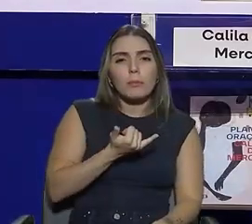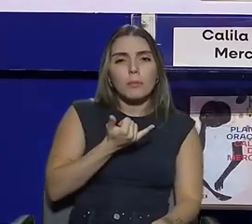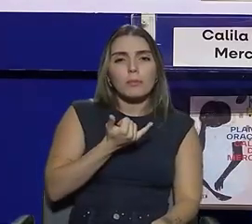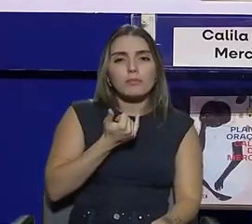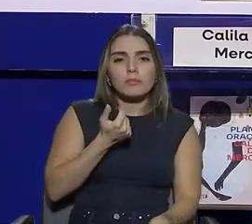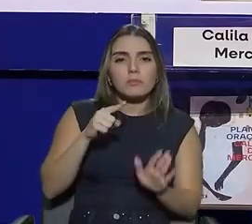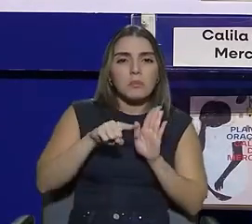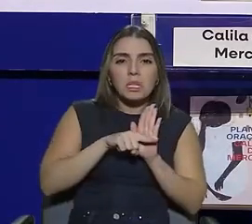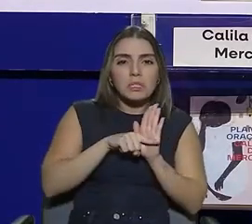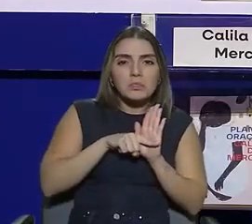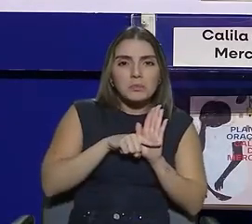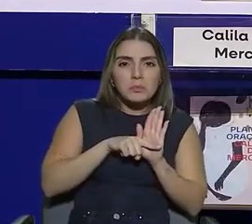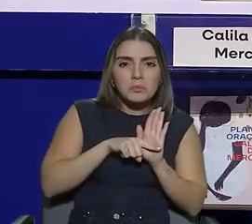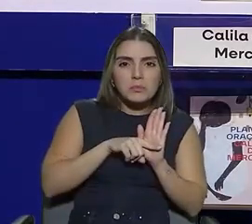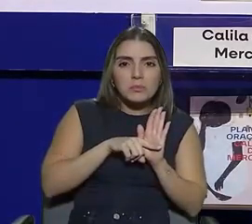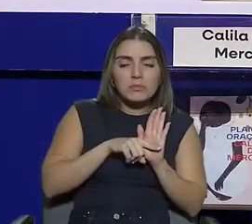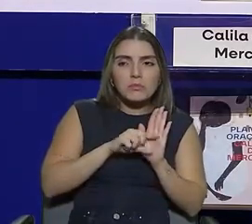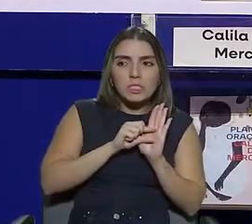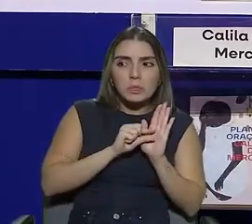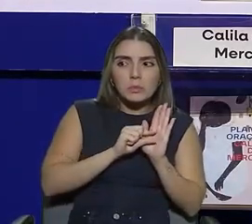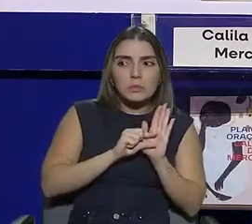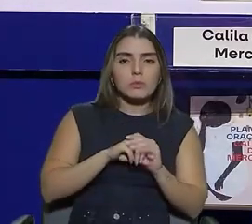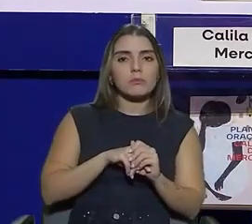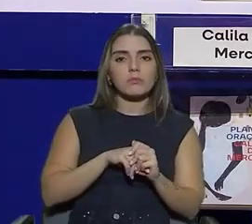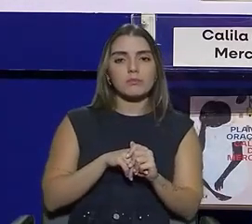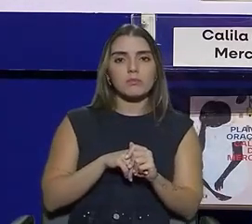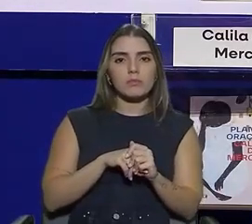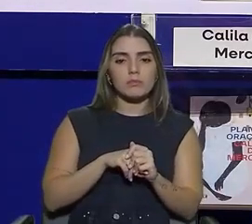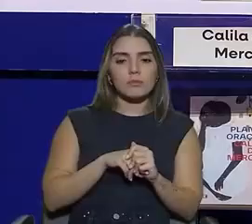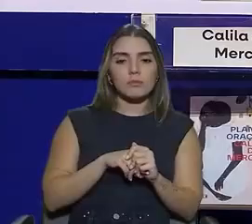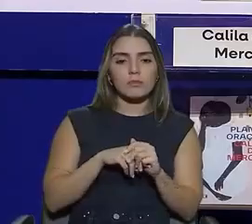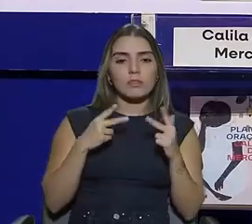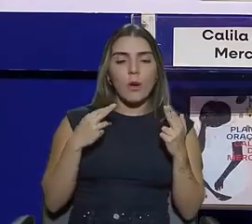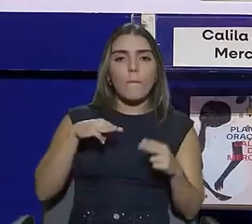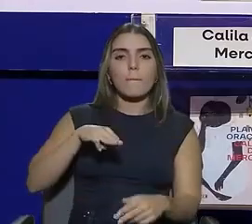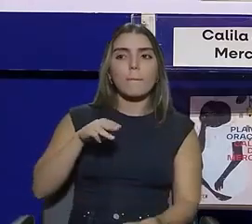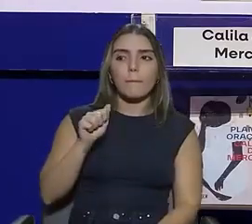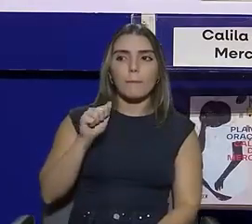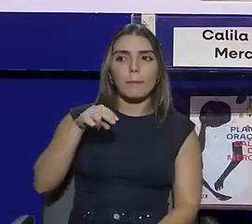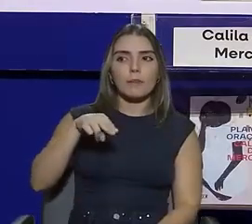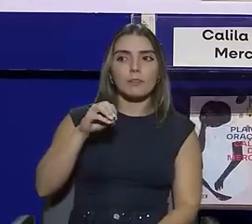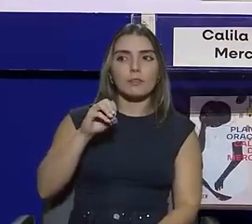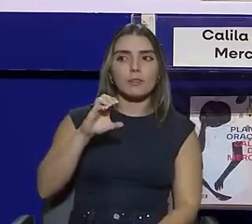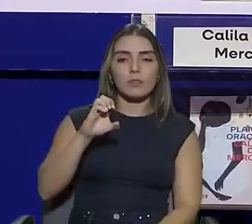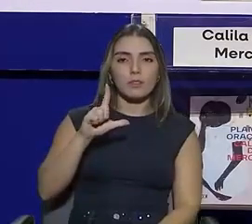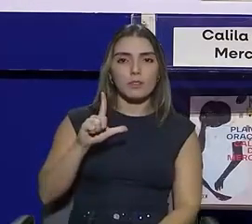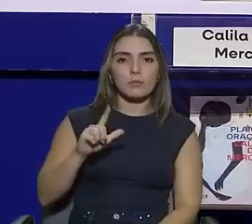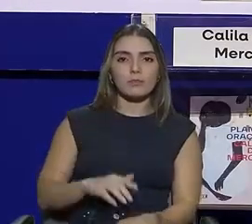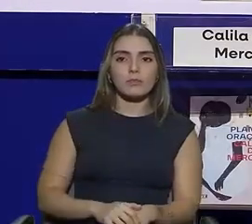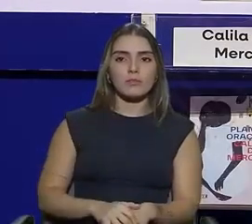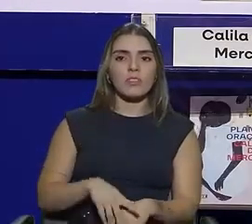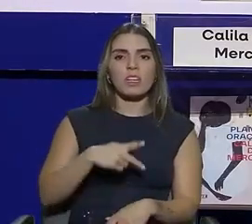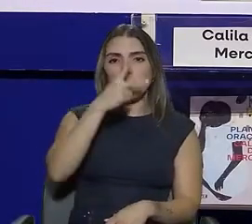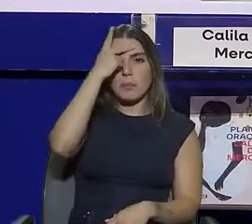outro Manuel, o Manuel de Barros, né? Do ínfimo, do pequeno. Tem gente que escreve coisa, já se sente dono de